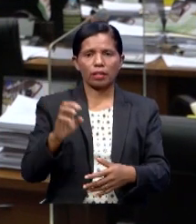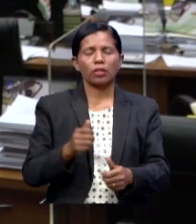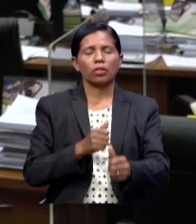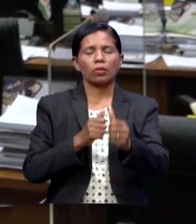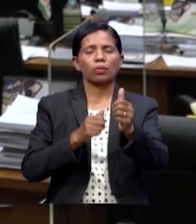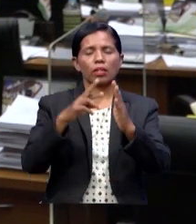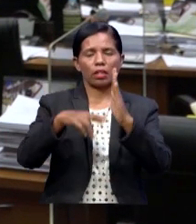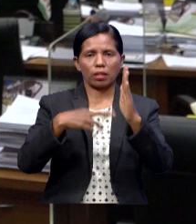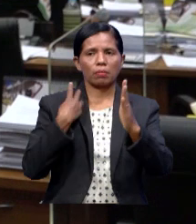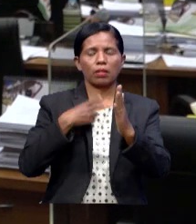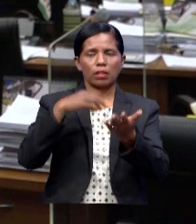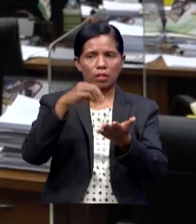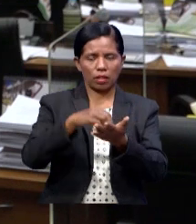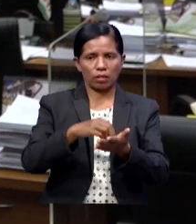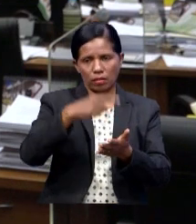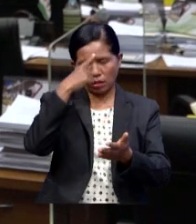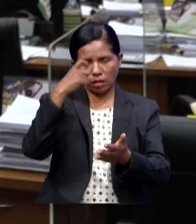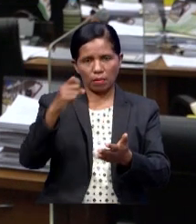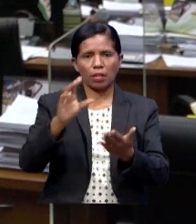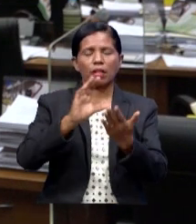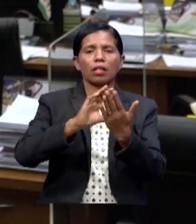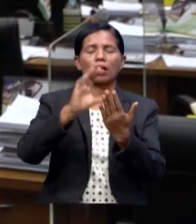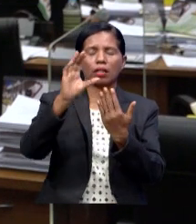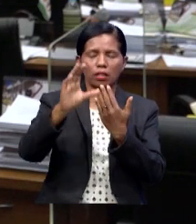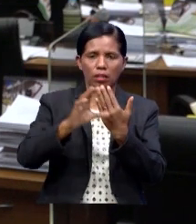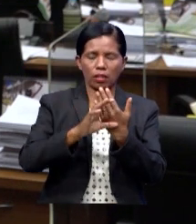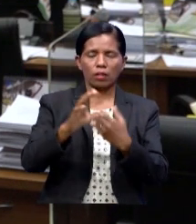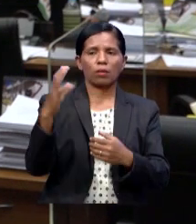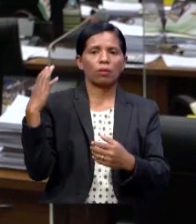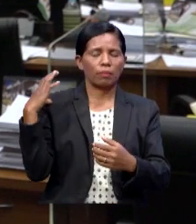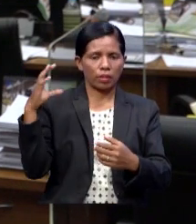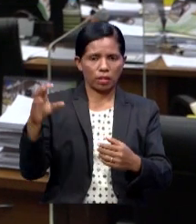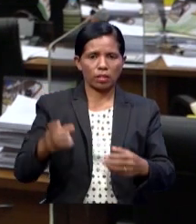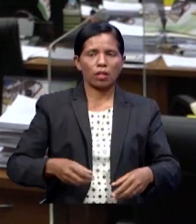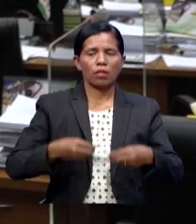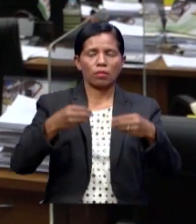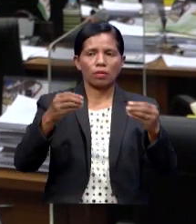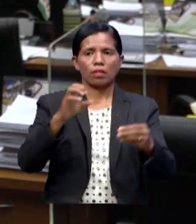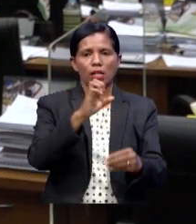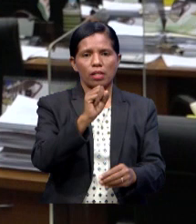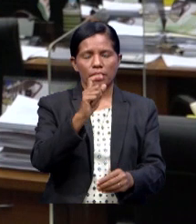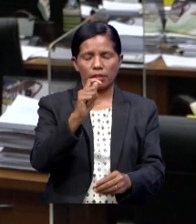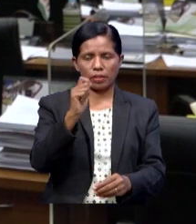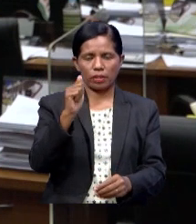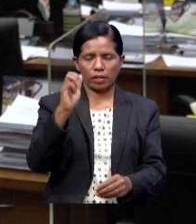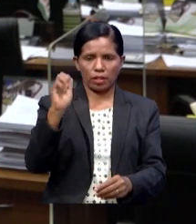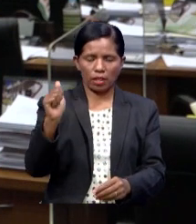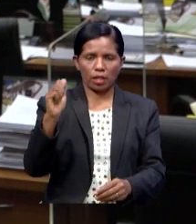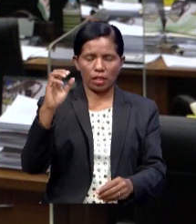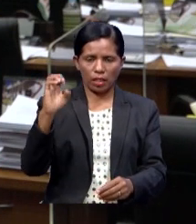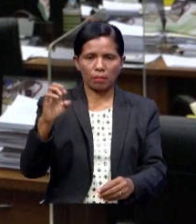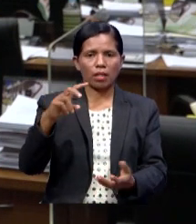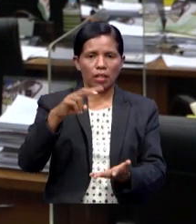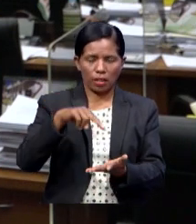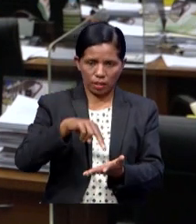tama tamba calendário né competência lei fova está em max aí estabelece